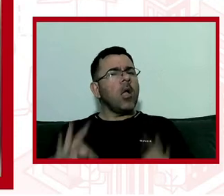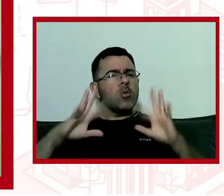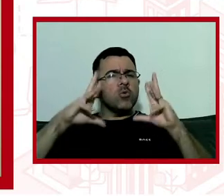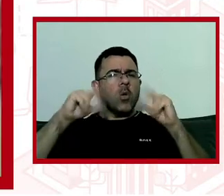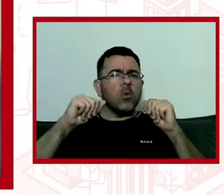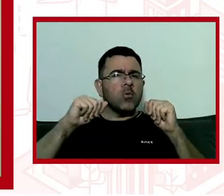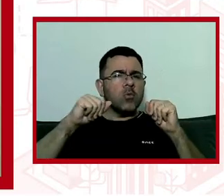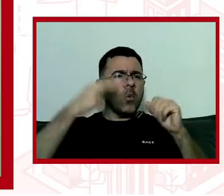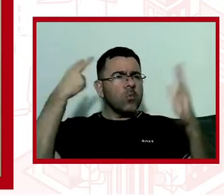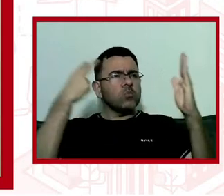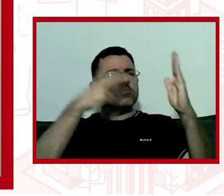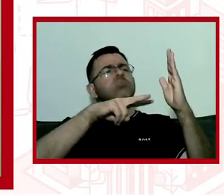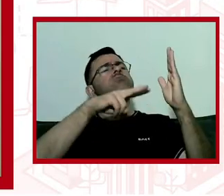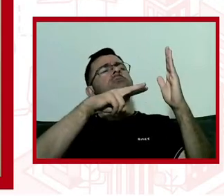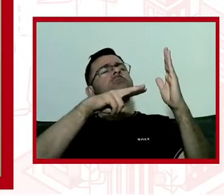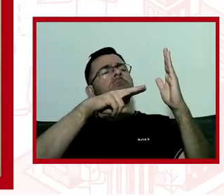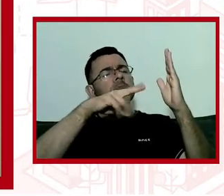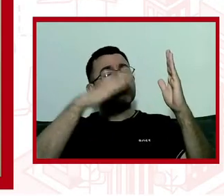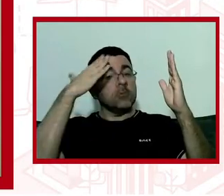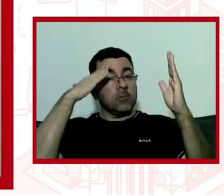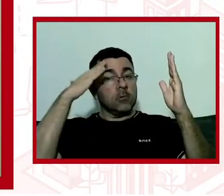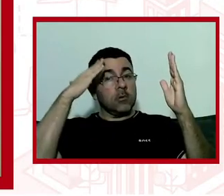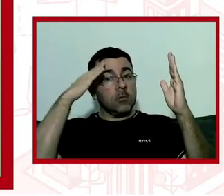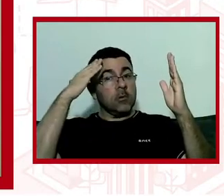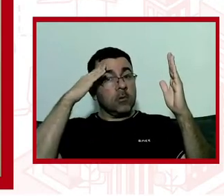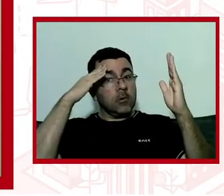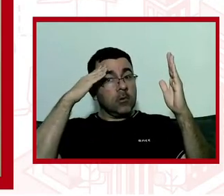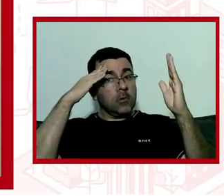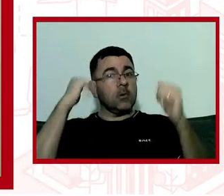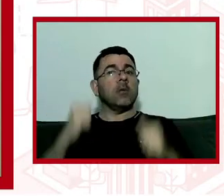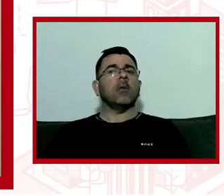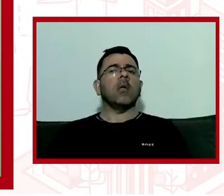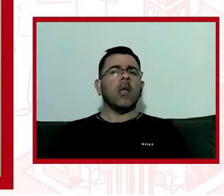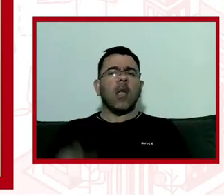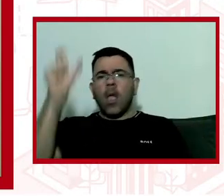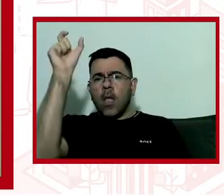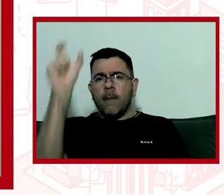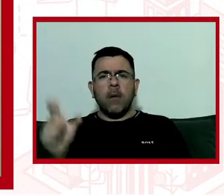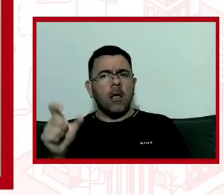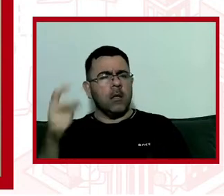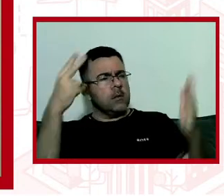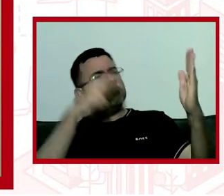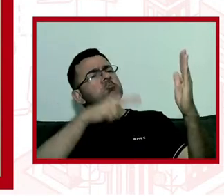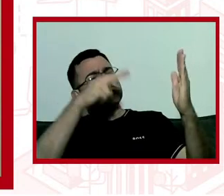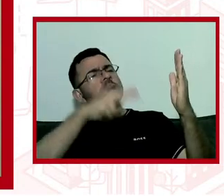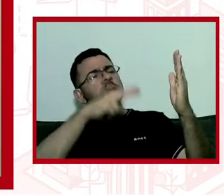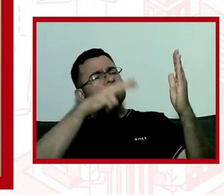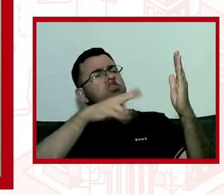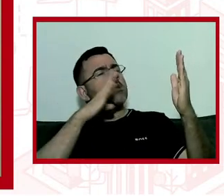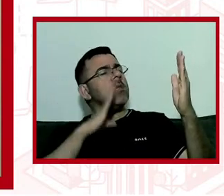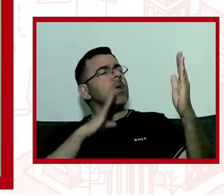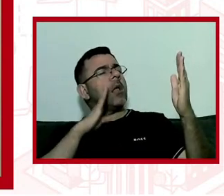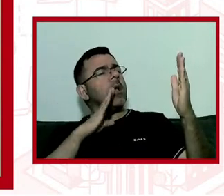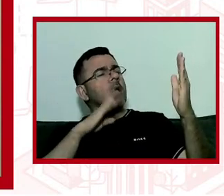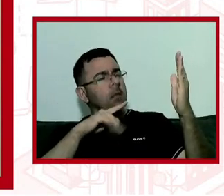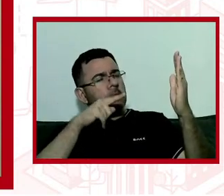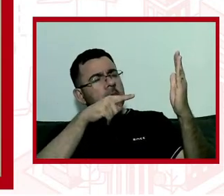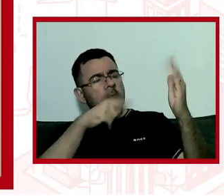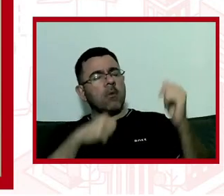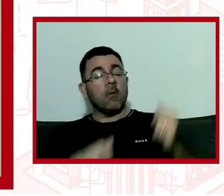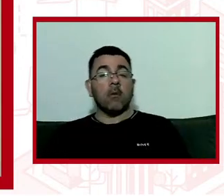mas quando não tiver mais aqui esses projetos estão público qualquer cidadão olha vê critica pede então a gente